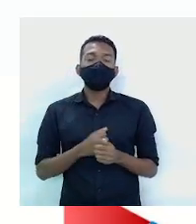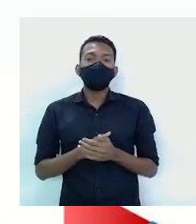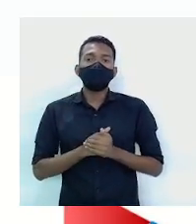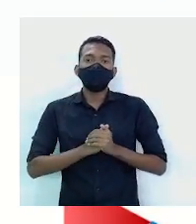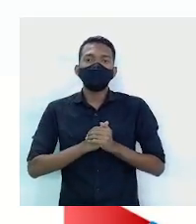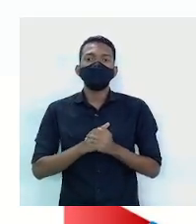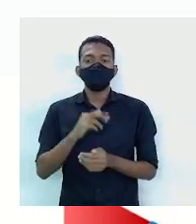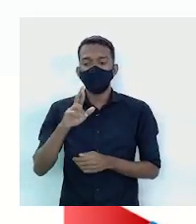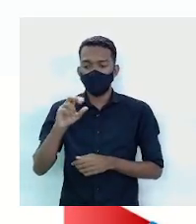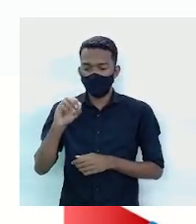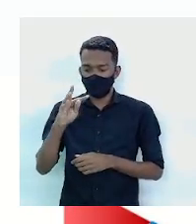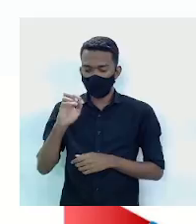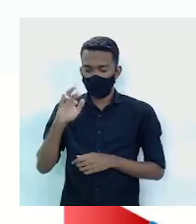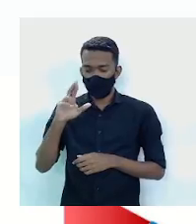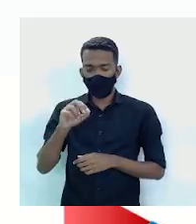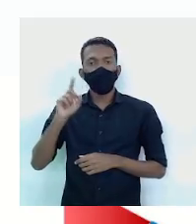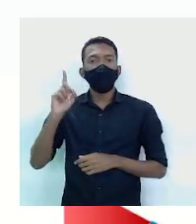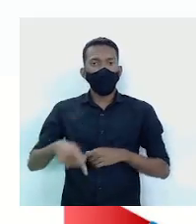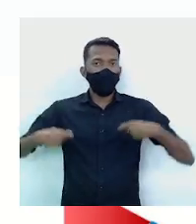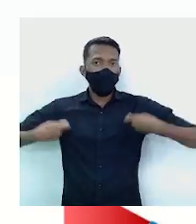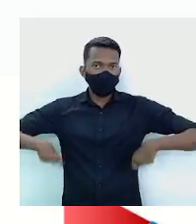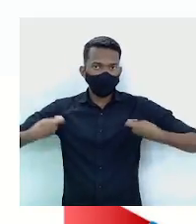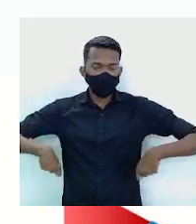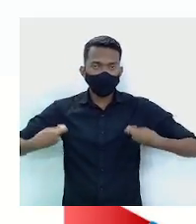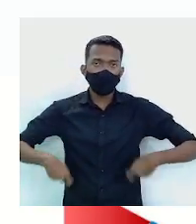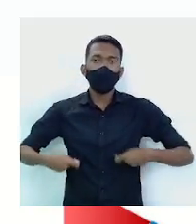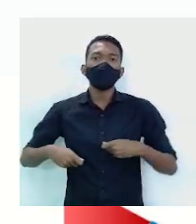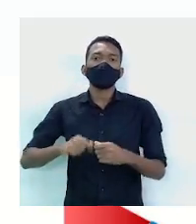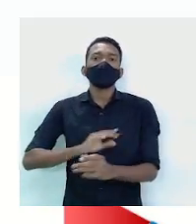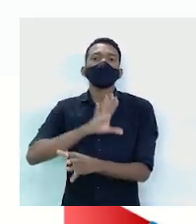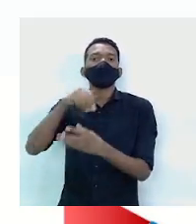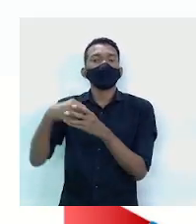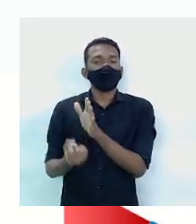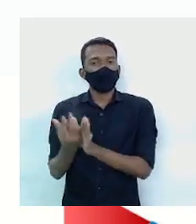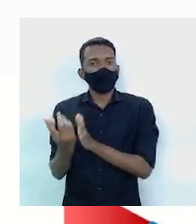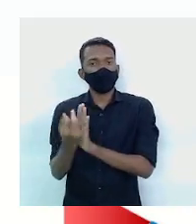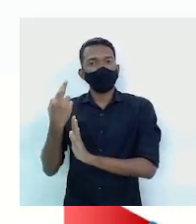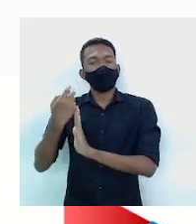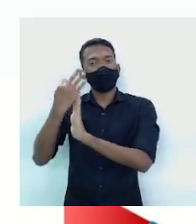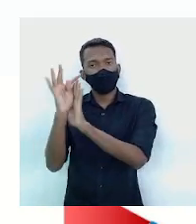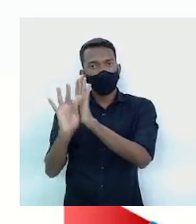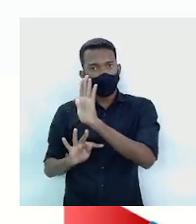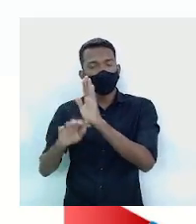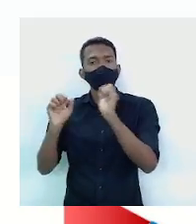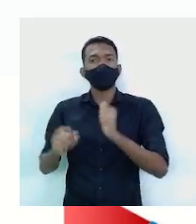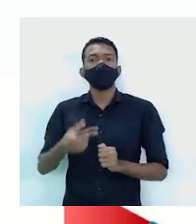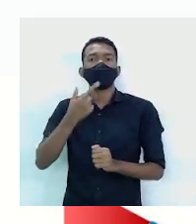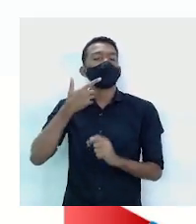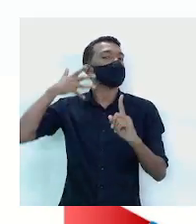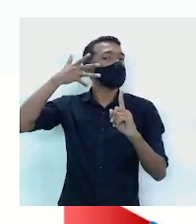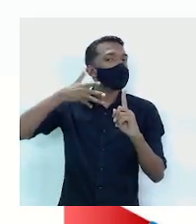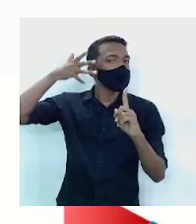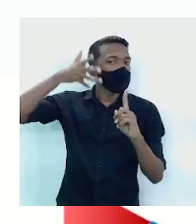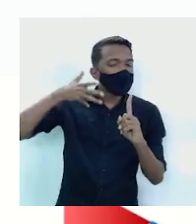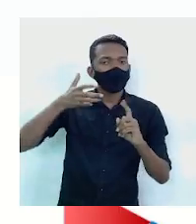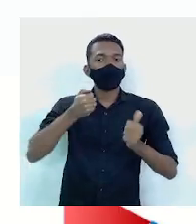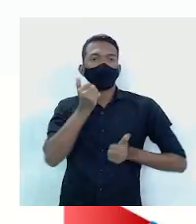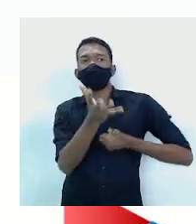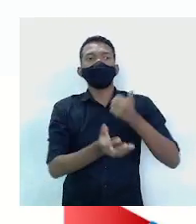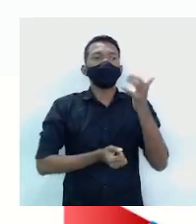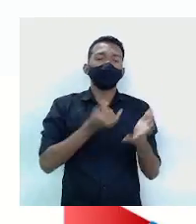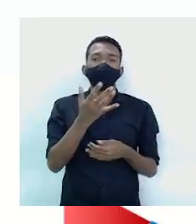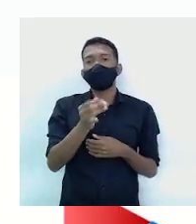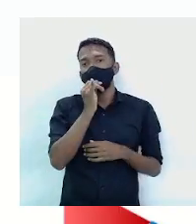roteiro é essencial para produzir um texto, seja oral, certo? Vamos imaginar aí